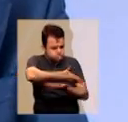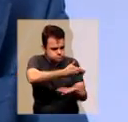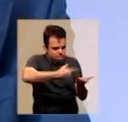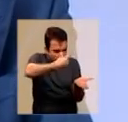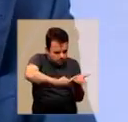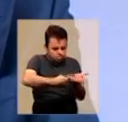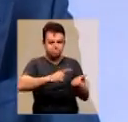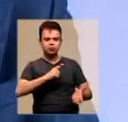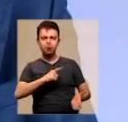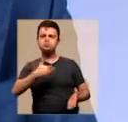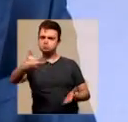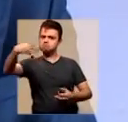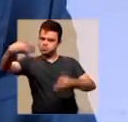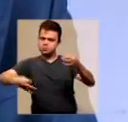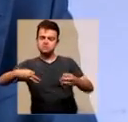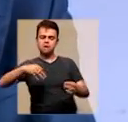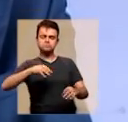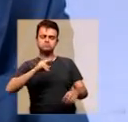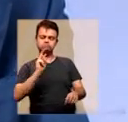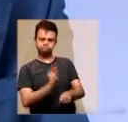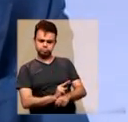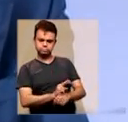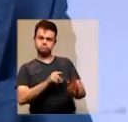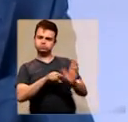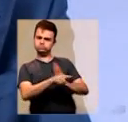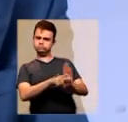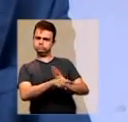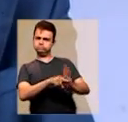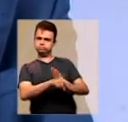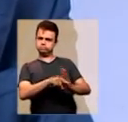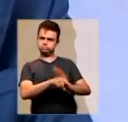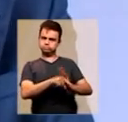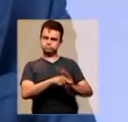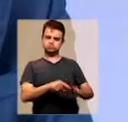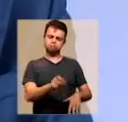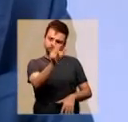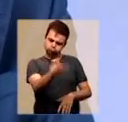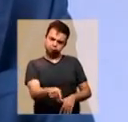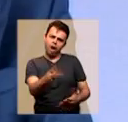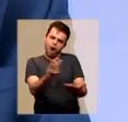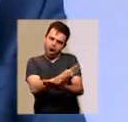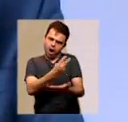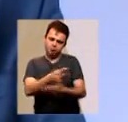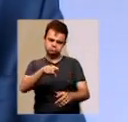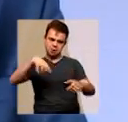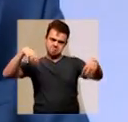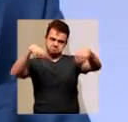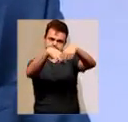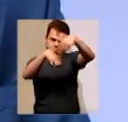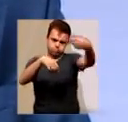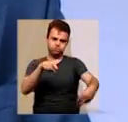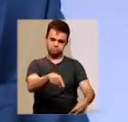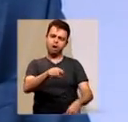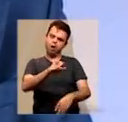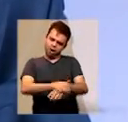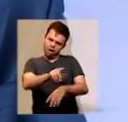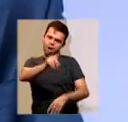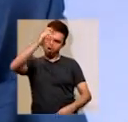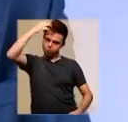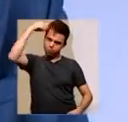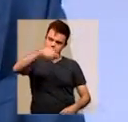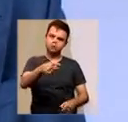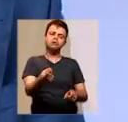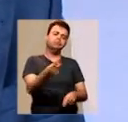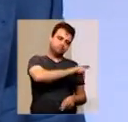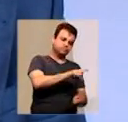houve participação. Quem pratica o crime responde, mas quem também, de algum modo, concorre para o crime, também pode responder pelas